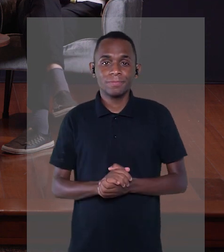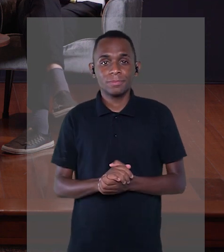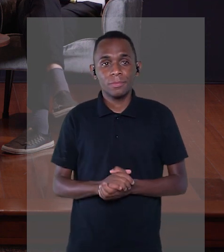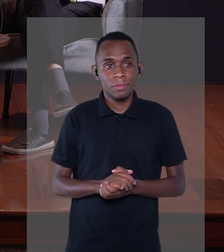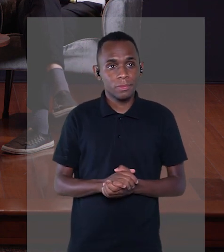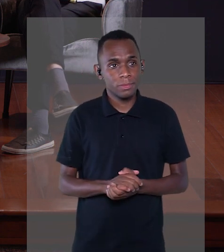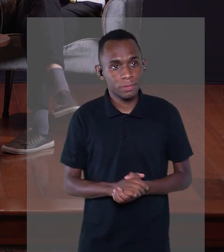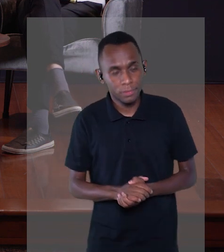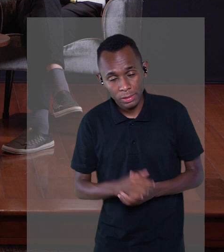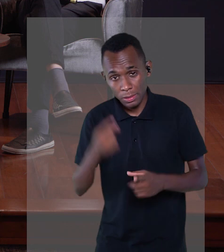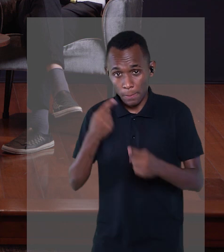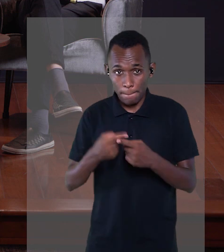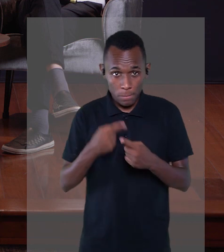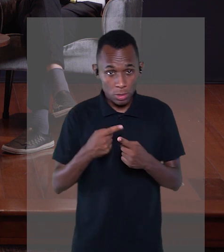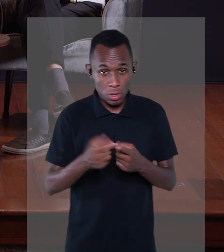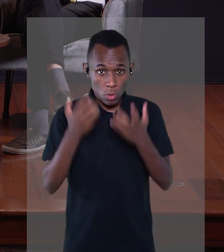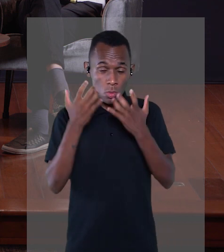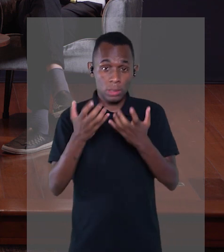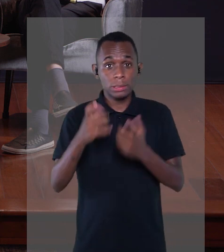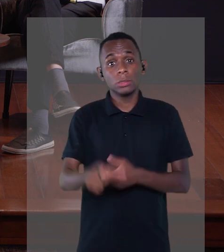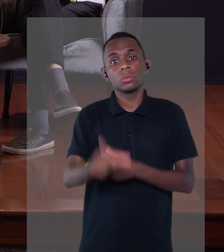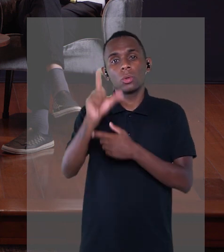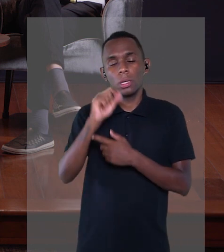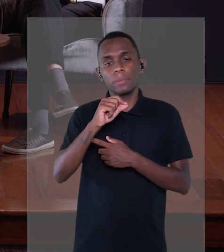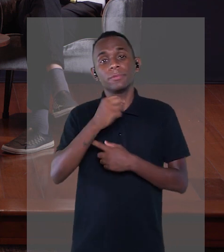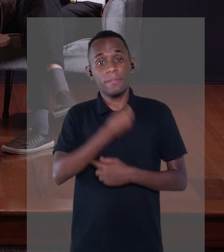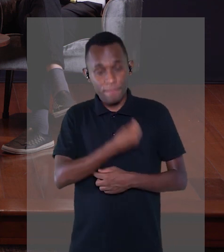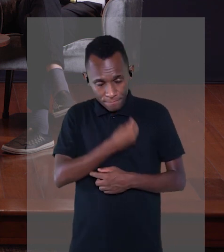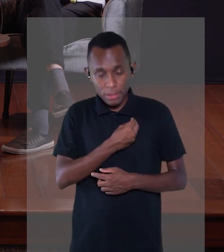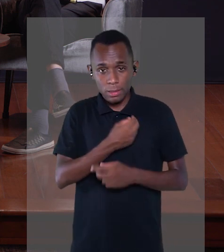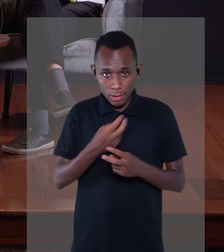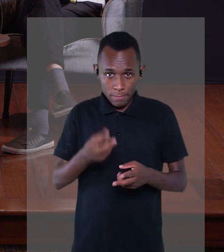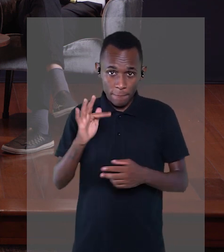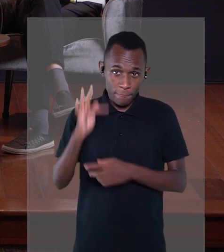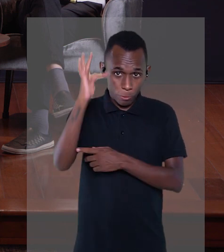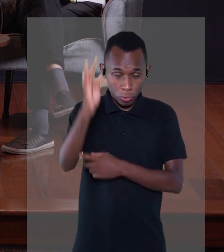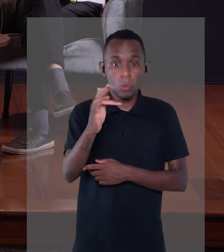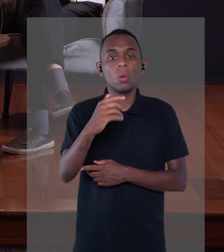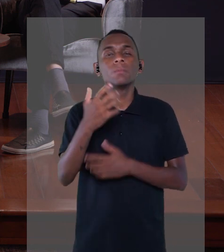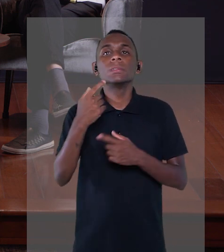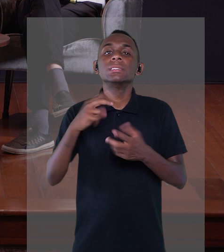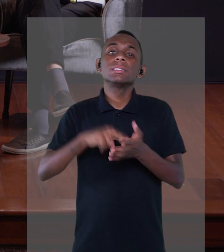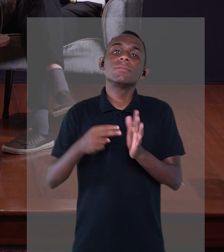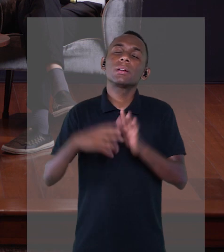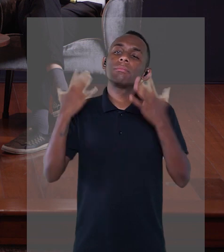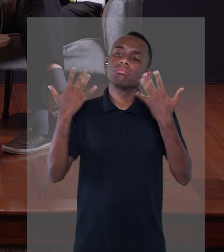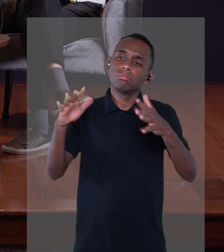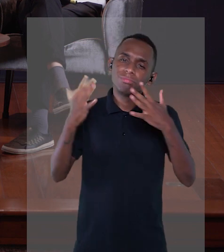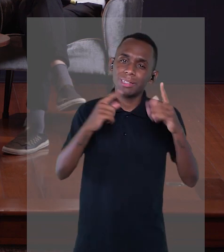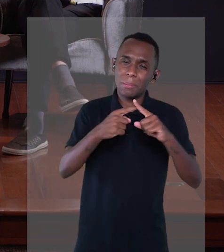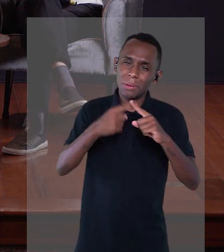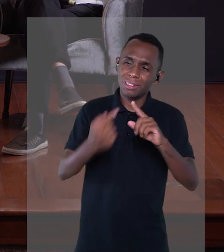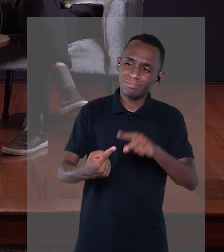é porque... Tanto é que eu quis escolher o Vida Haverá como nome do disco, porque é isso mesmo, é uma celebração. Depois da gente ter passado o que